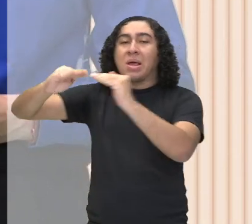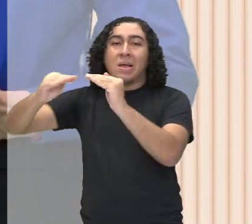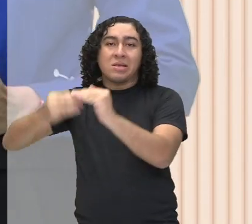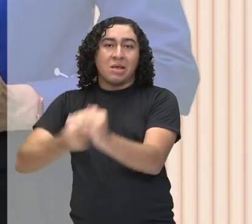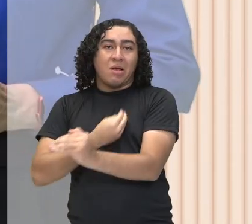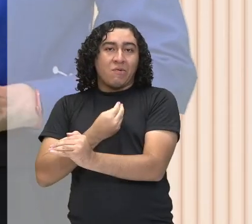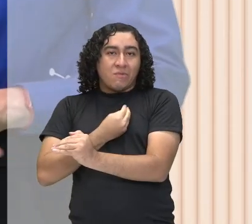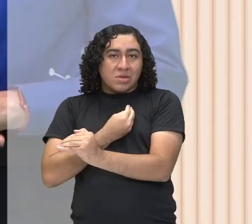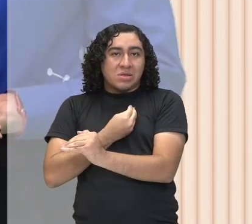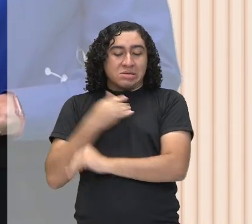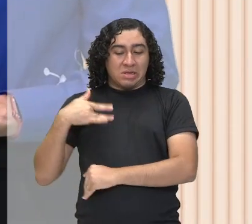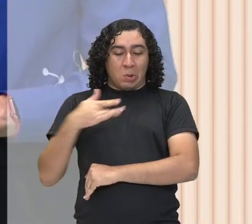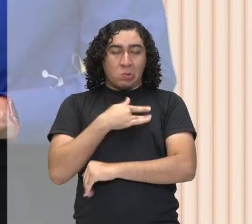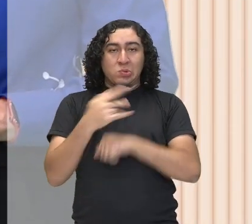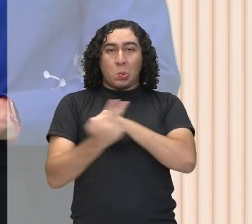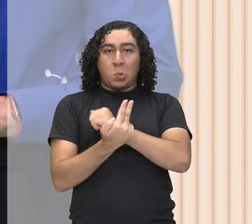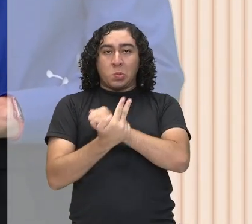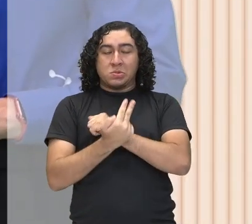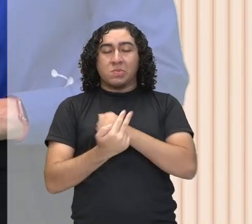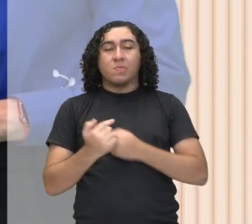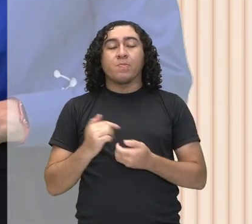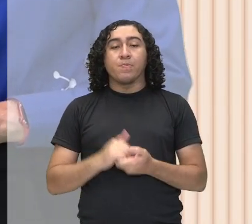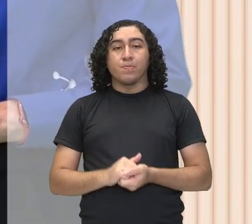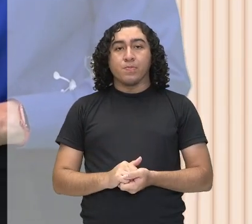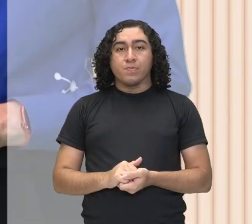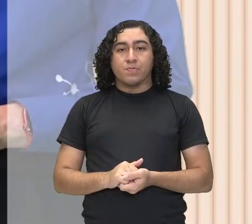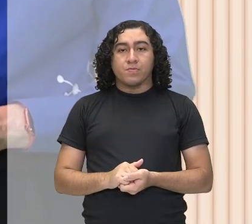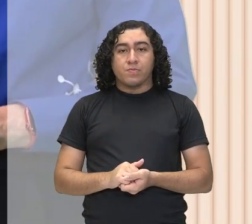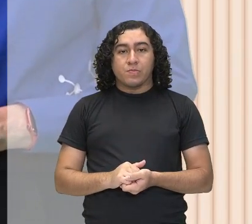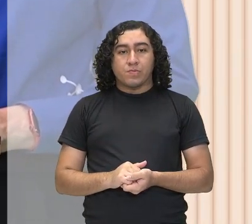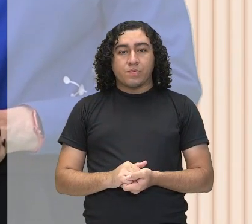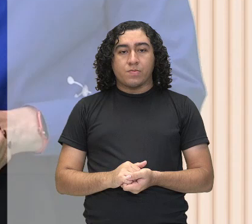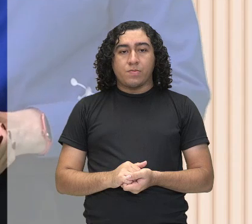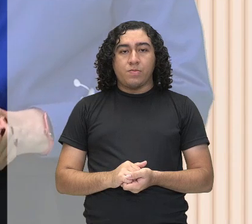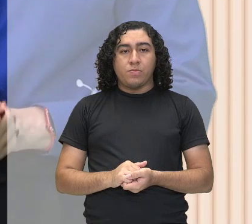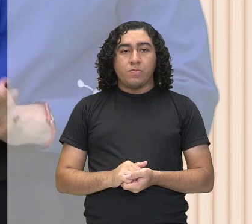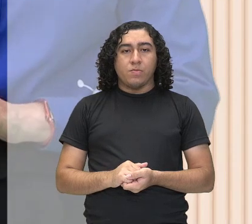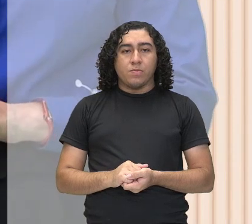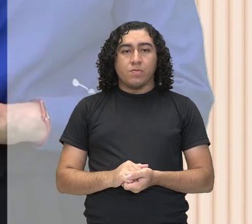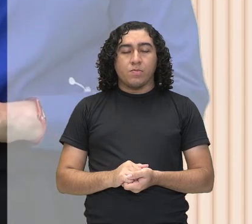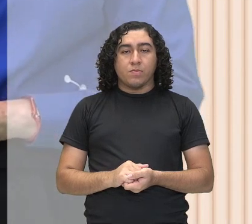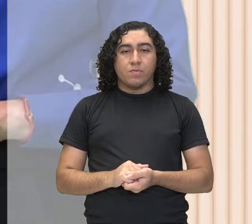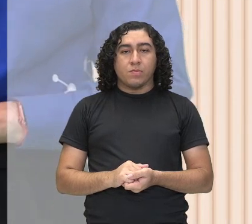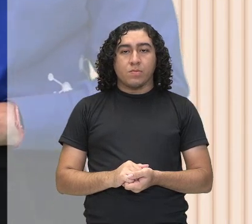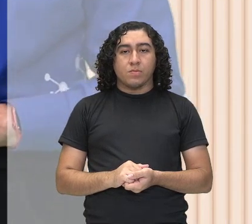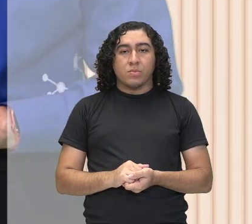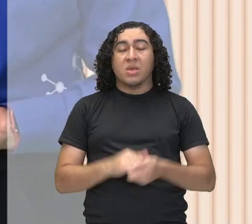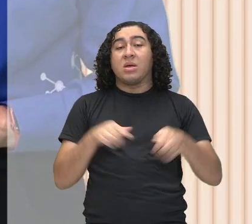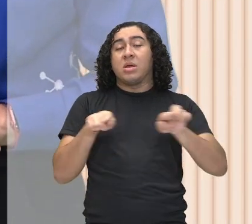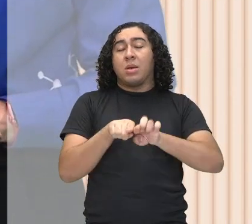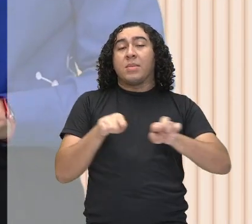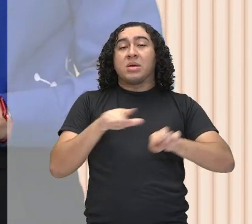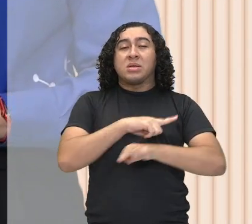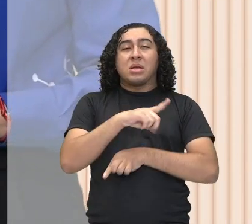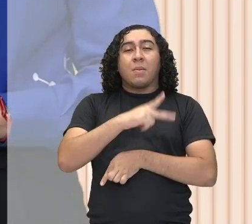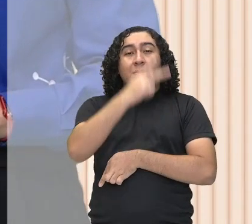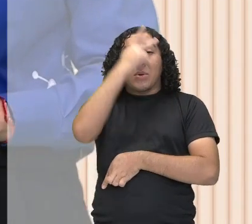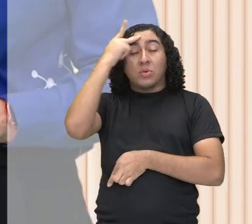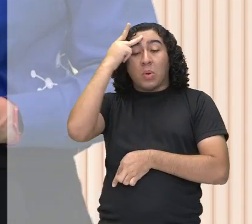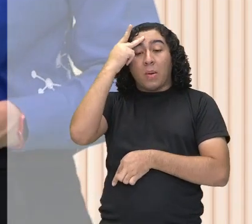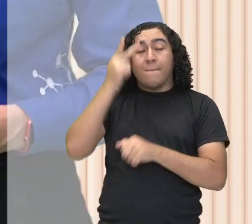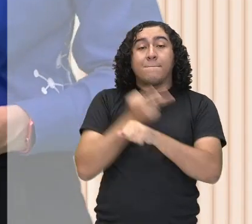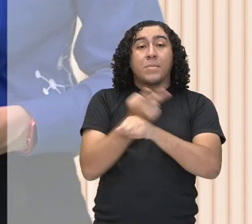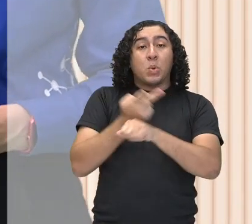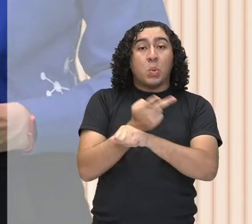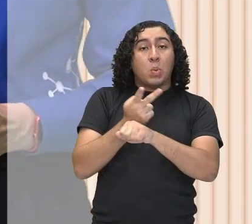certo? E aí vimos também que essas pessoas, elas buscam refúgio em outras regiões ou